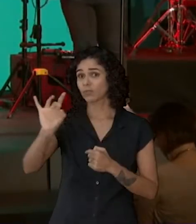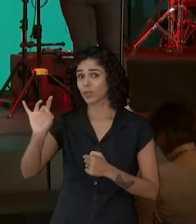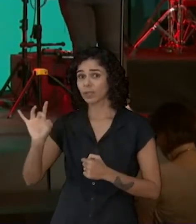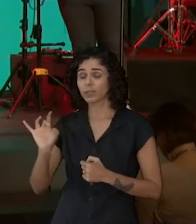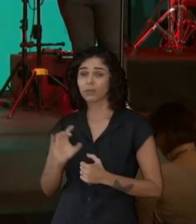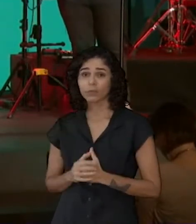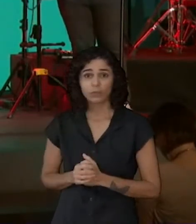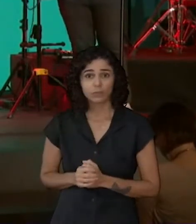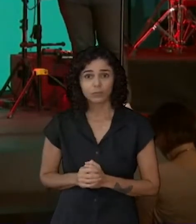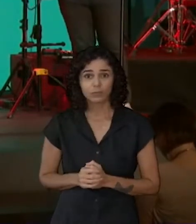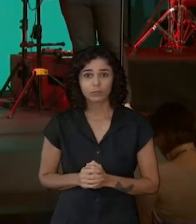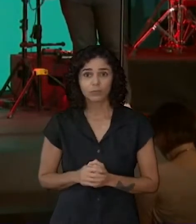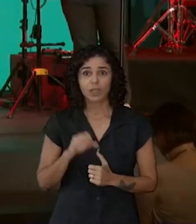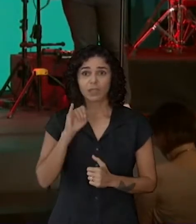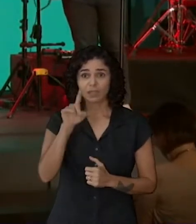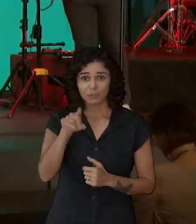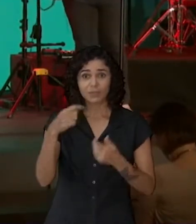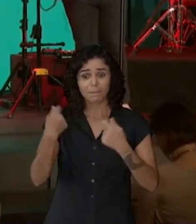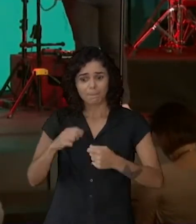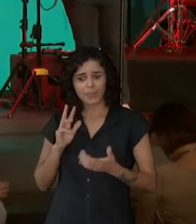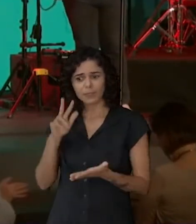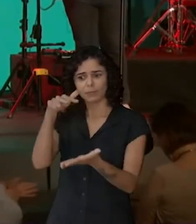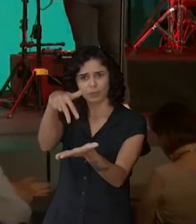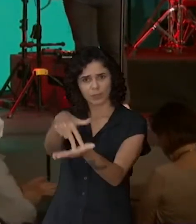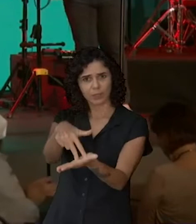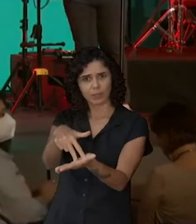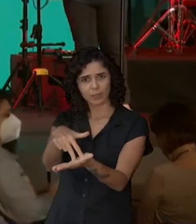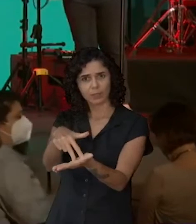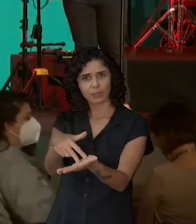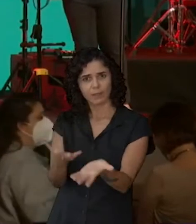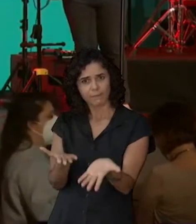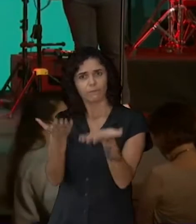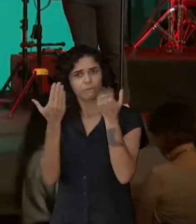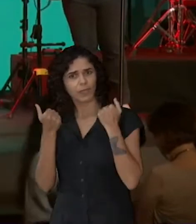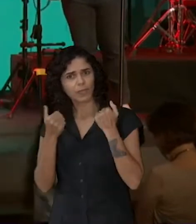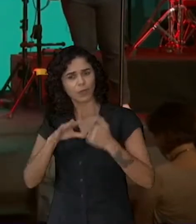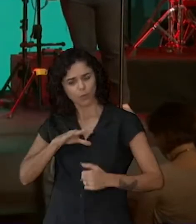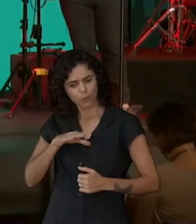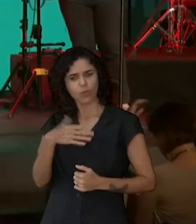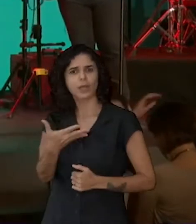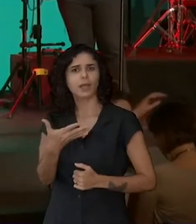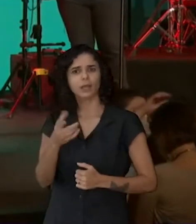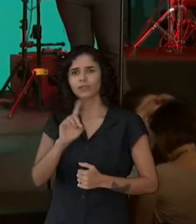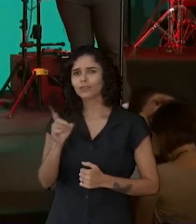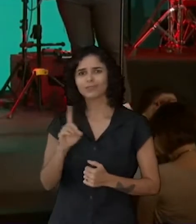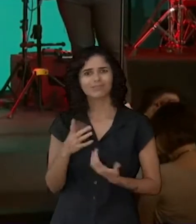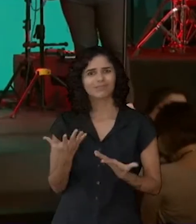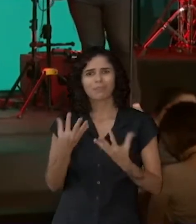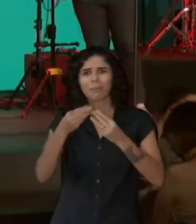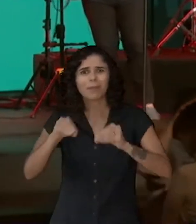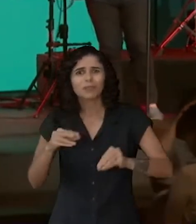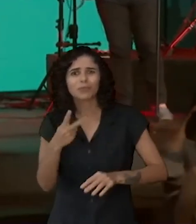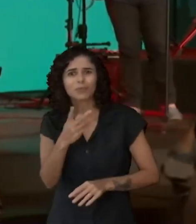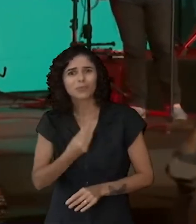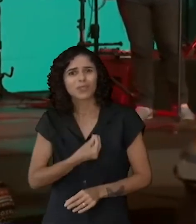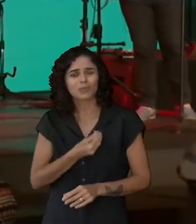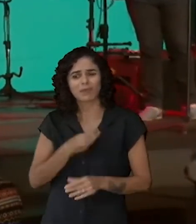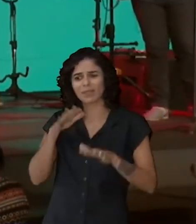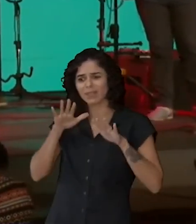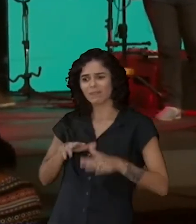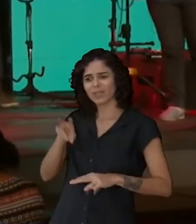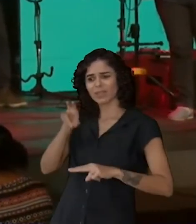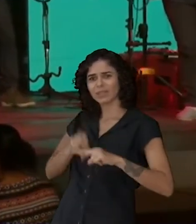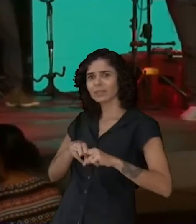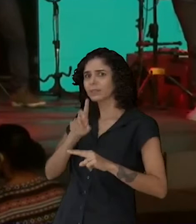aqui, não faz isso consigo mesmo. Não desperdiça um tempo como esse, uma semana como essa que Deus